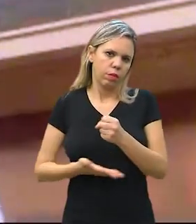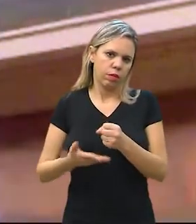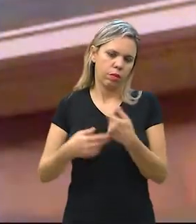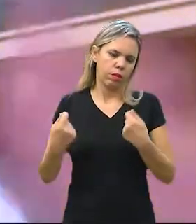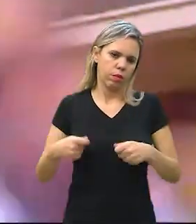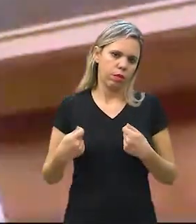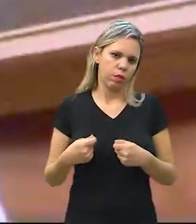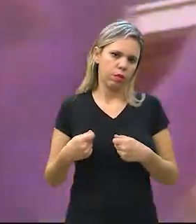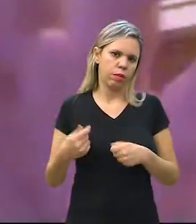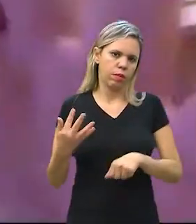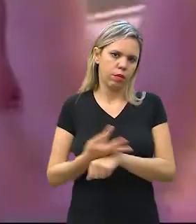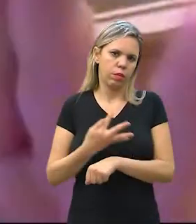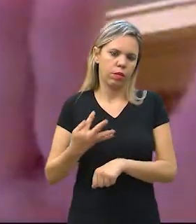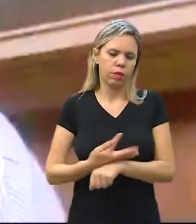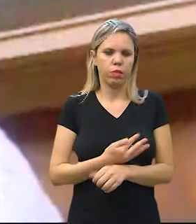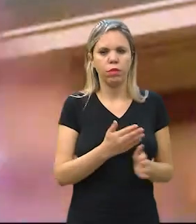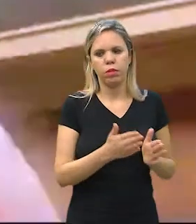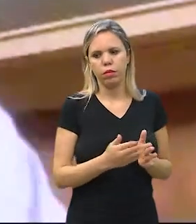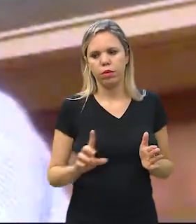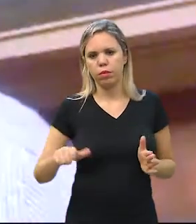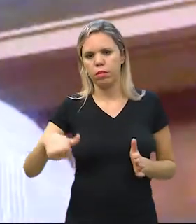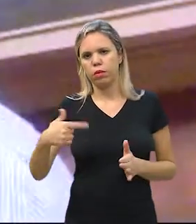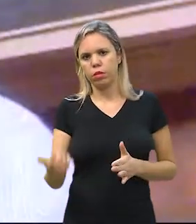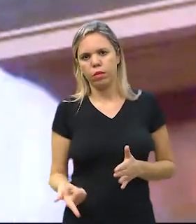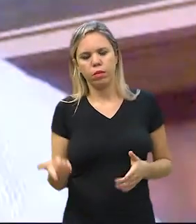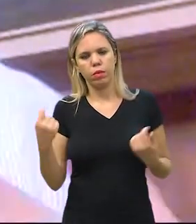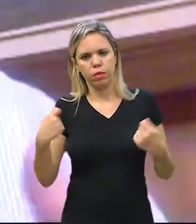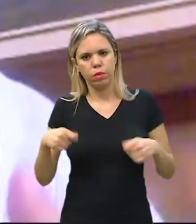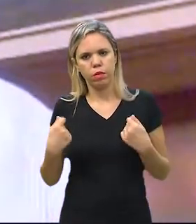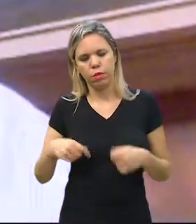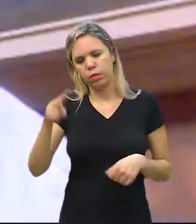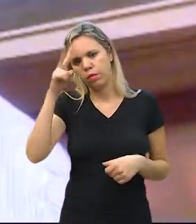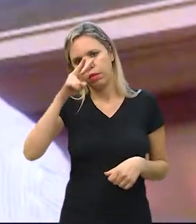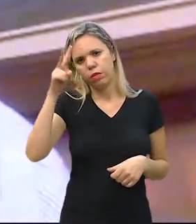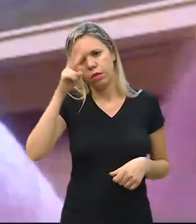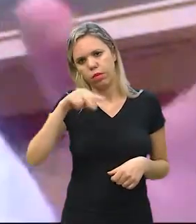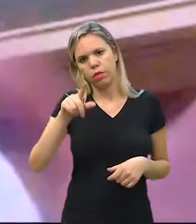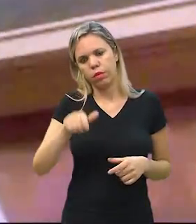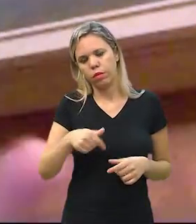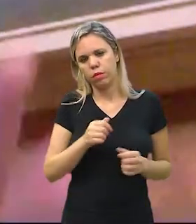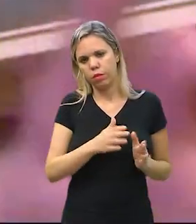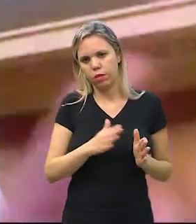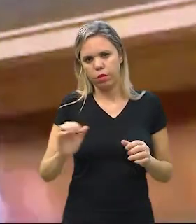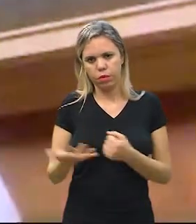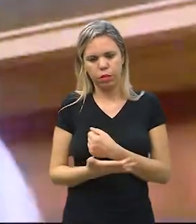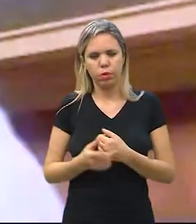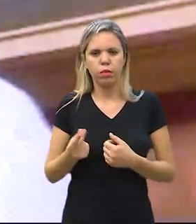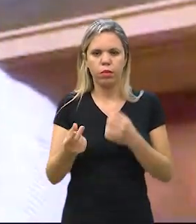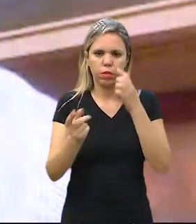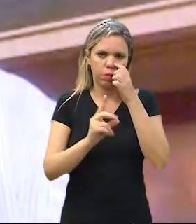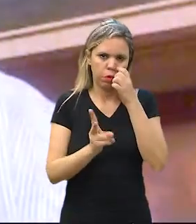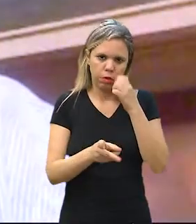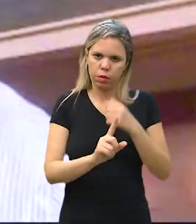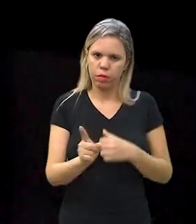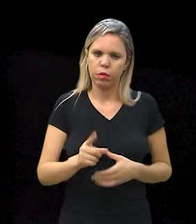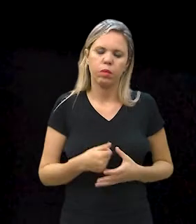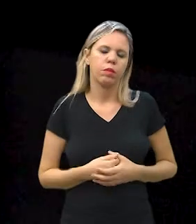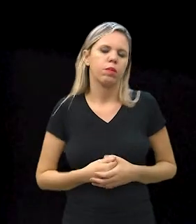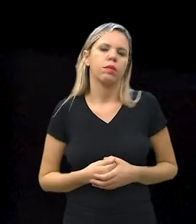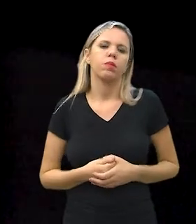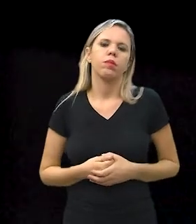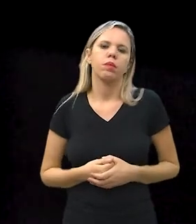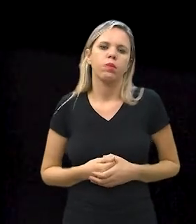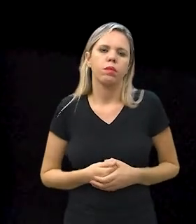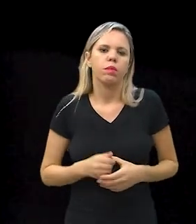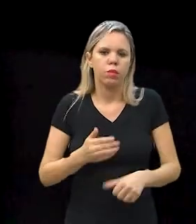mínimo necessário para passar esse vale. Depois desse vale, a gente precisa se lembrar que essa pandemia, ela não vai durar para sempre.